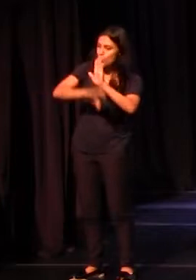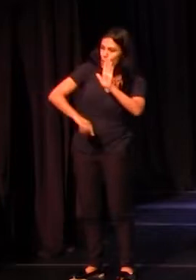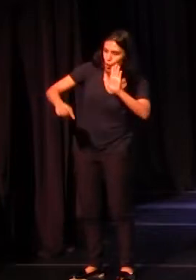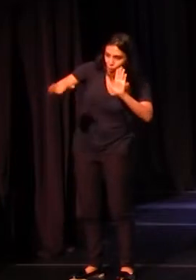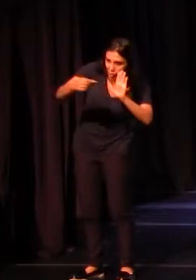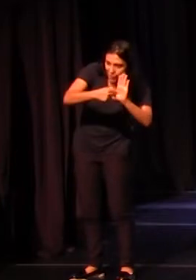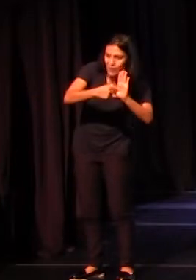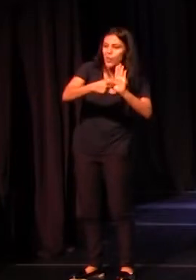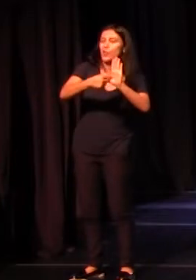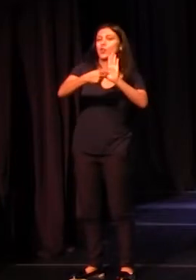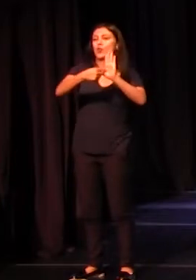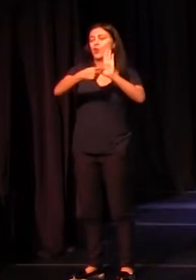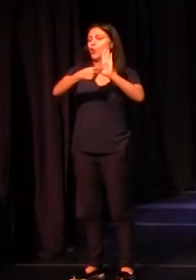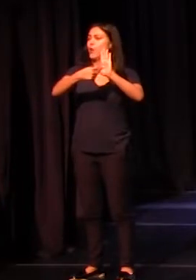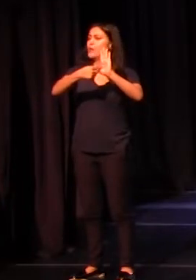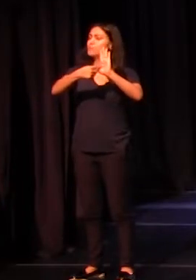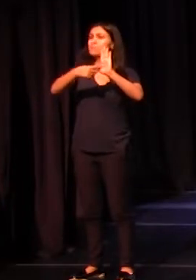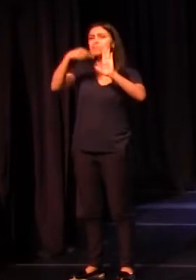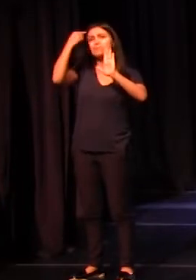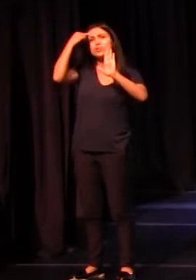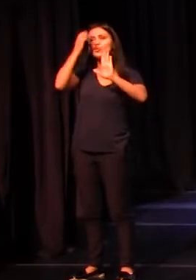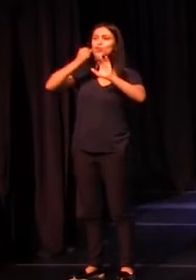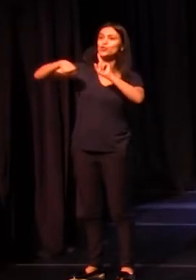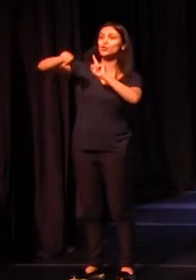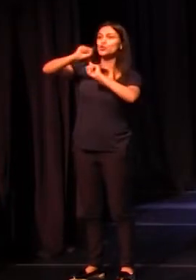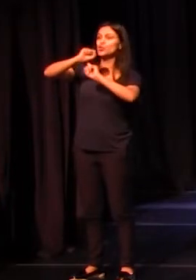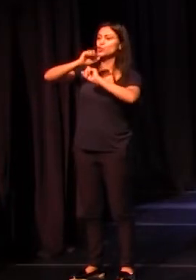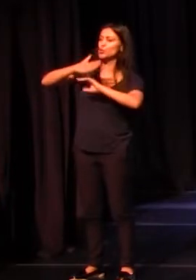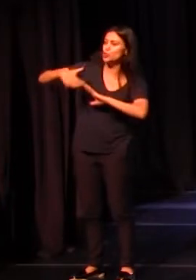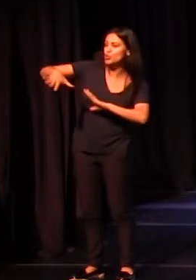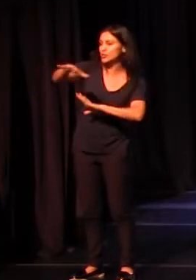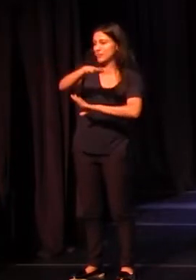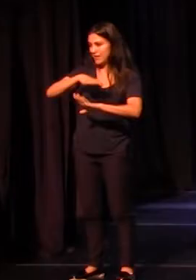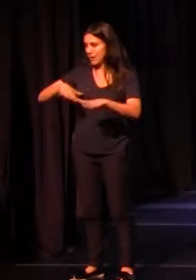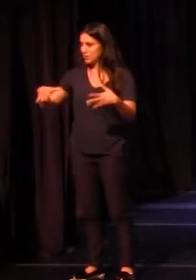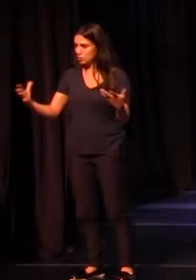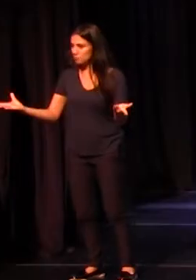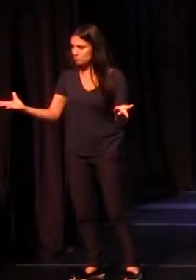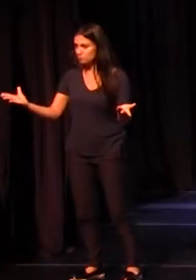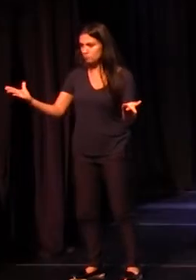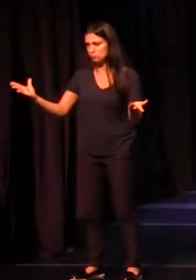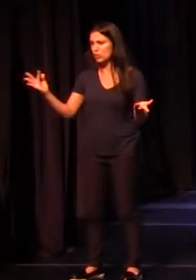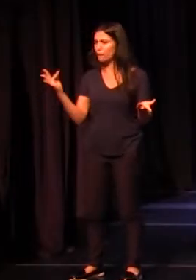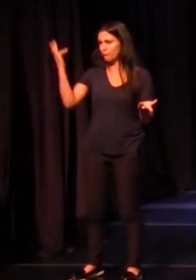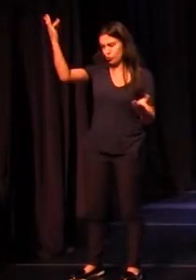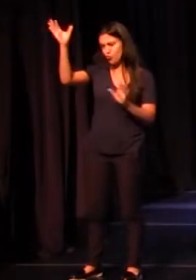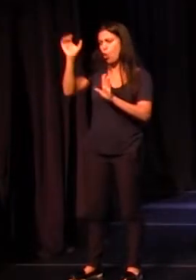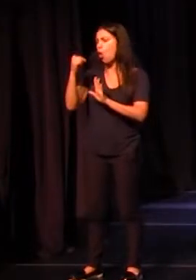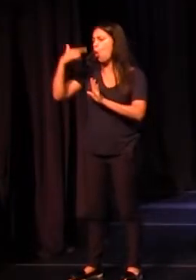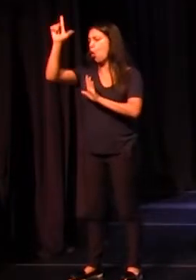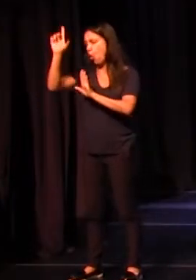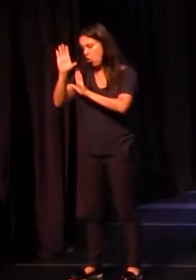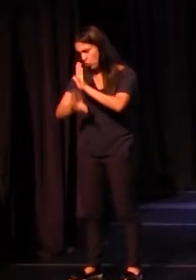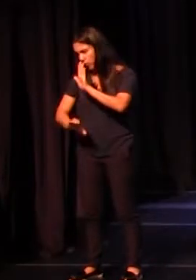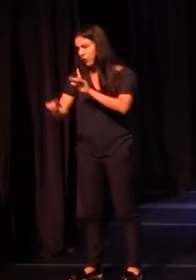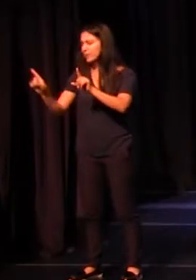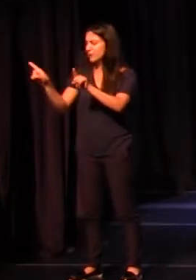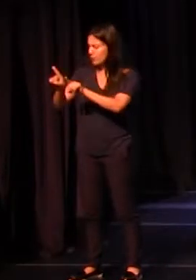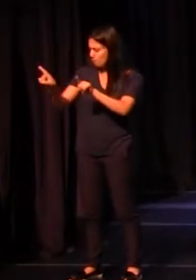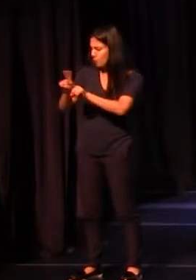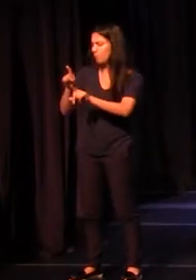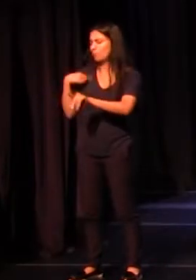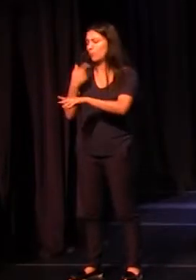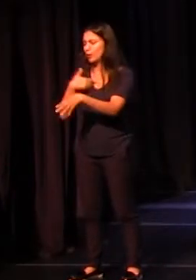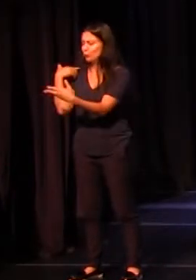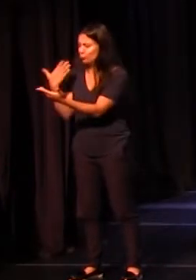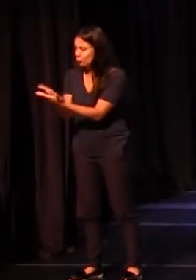cidade é essa. A mesma coisa que vai acontecer com os outros currículos que nós estamos debatendo,